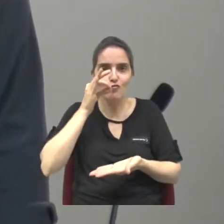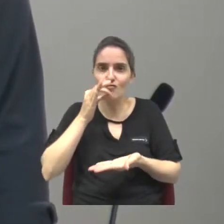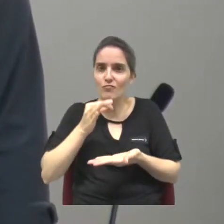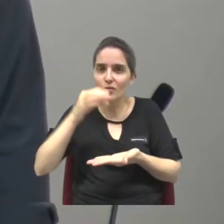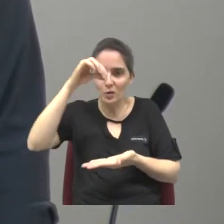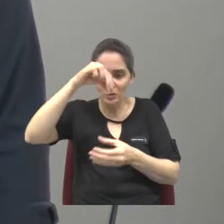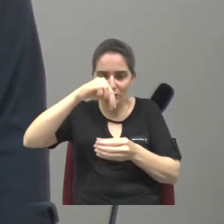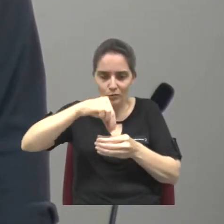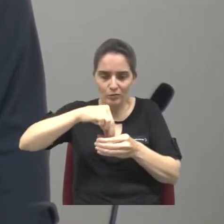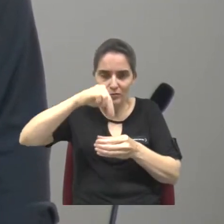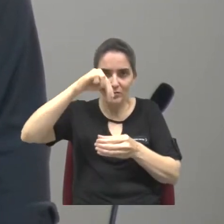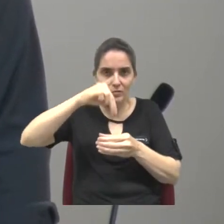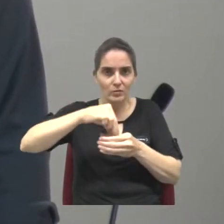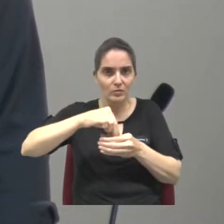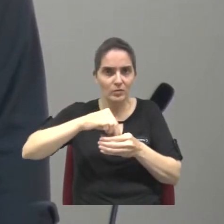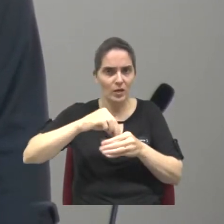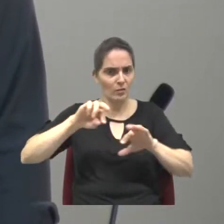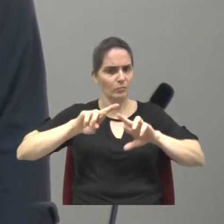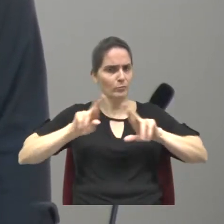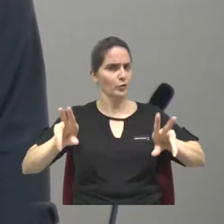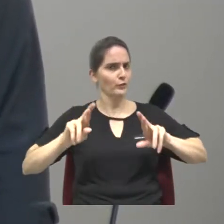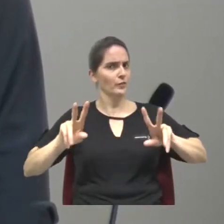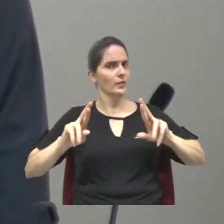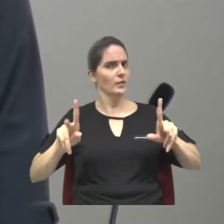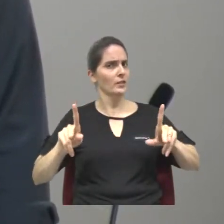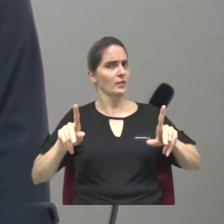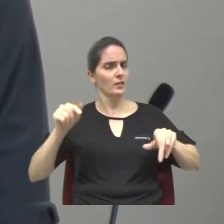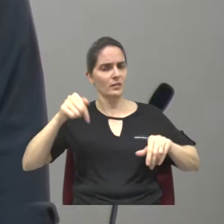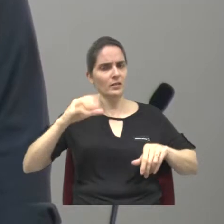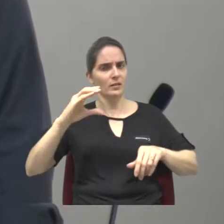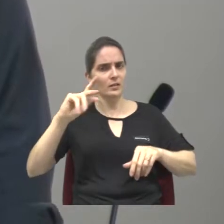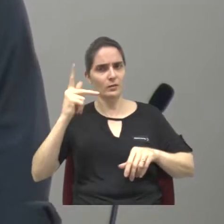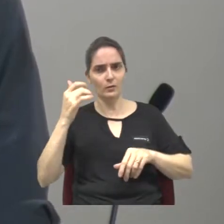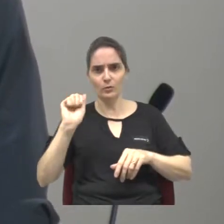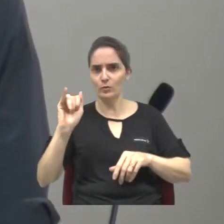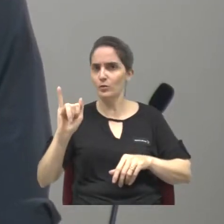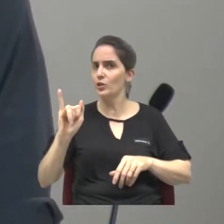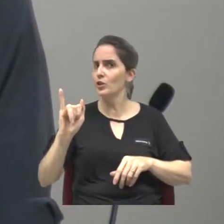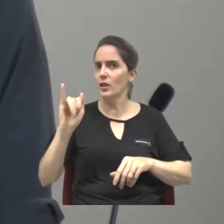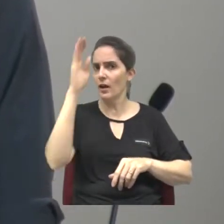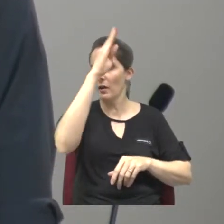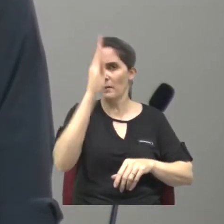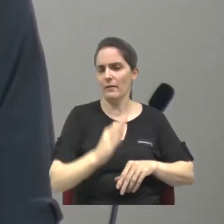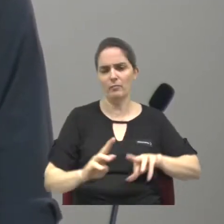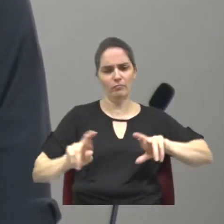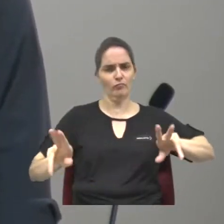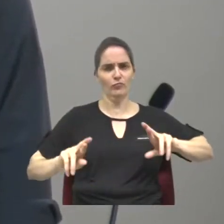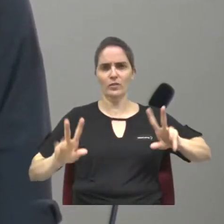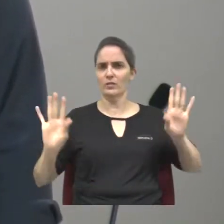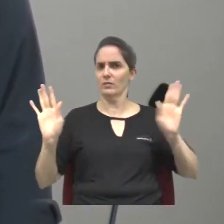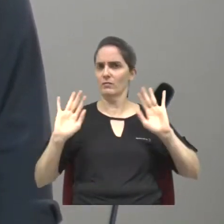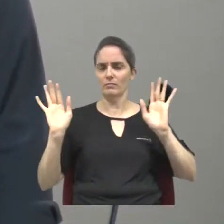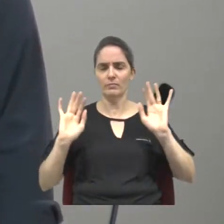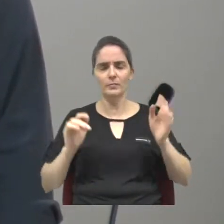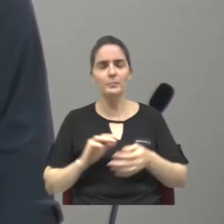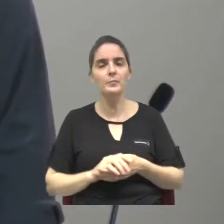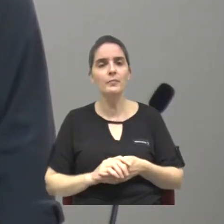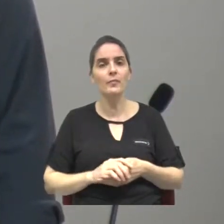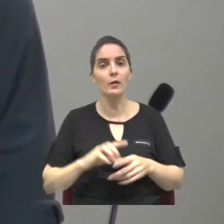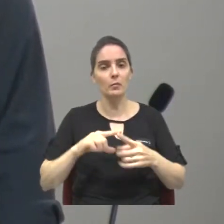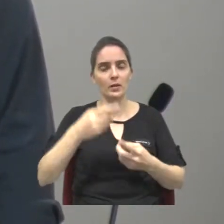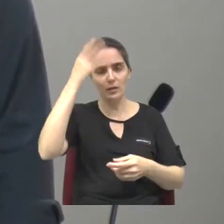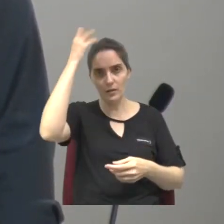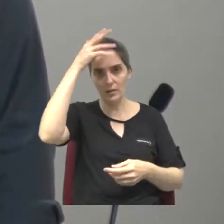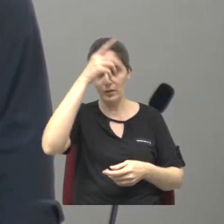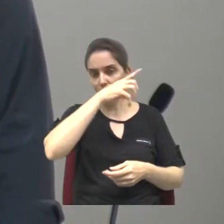é o brasileiro. Mas nos preocupa o que já foi falado aqui pela vereadora Érica e pela vereadora Mayra são realmente os